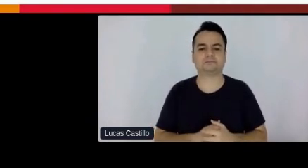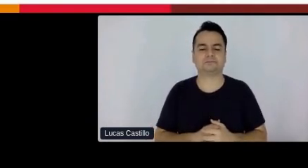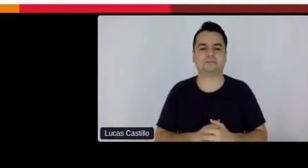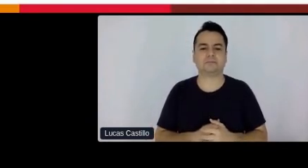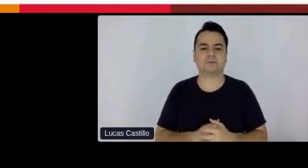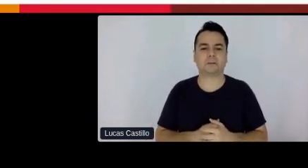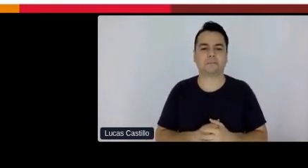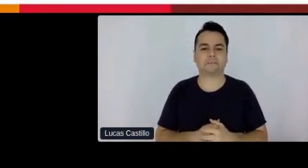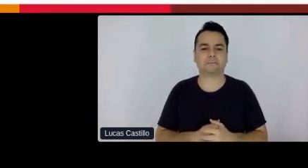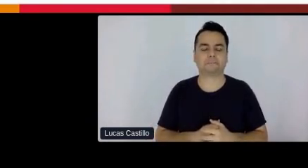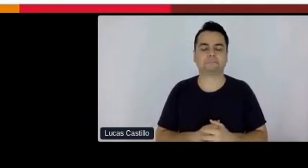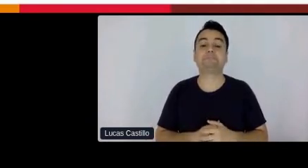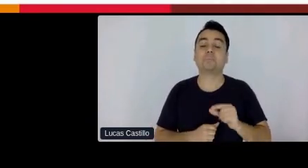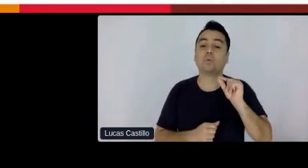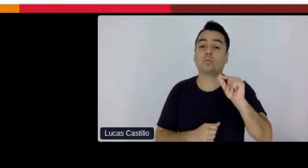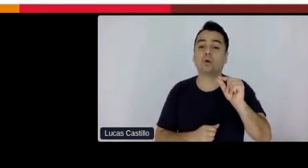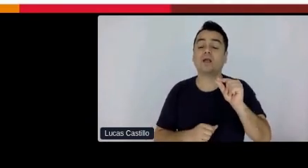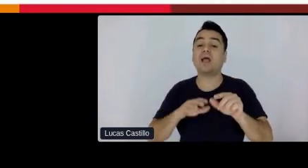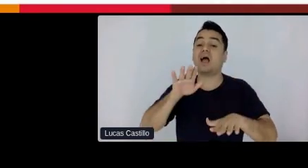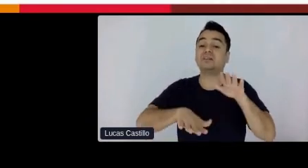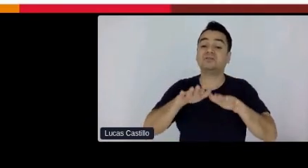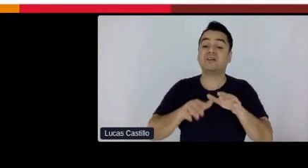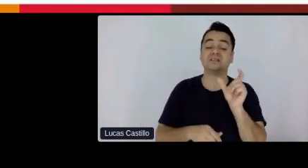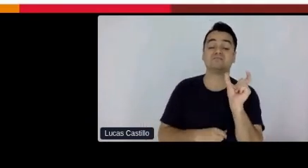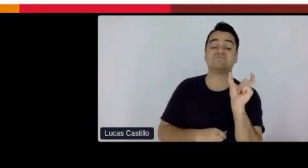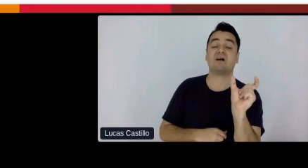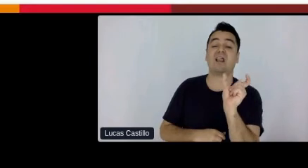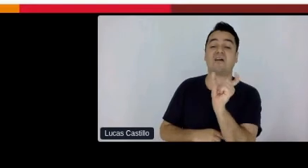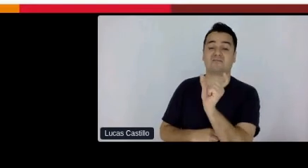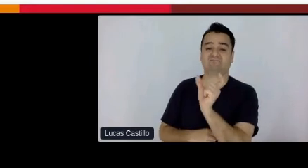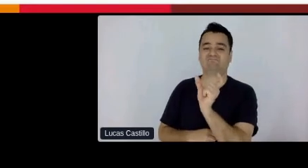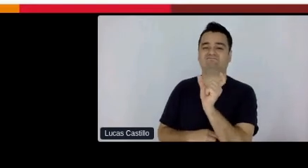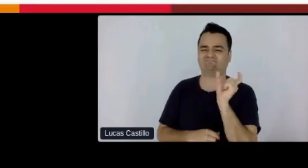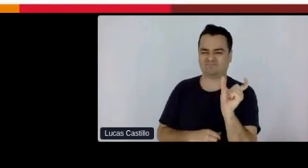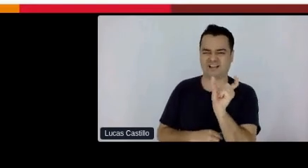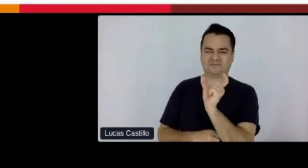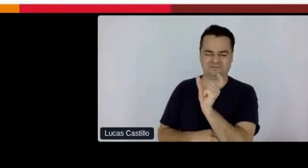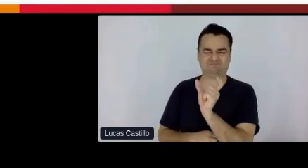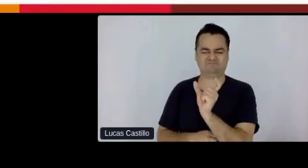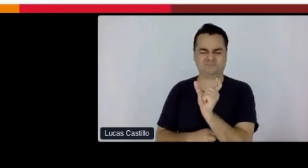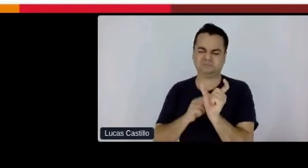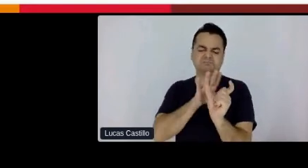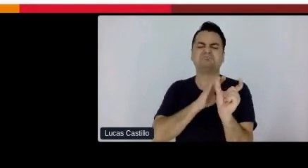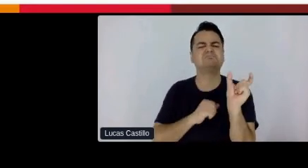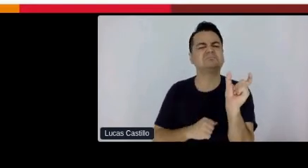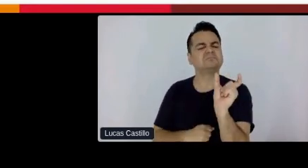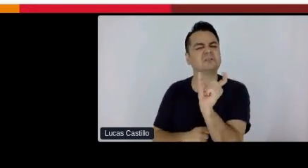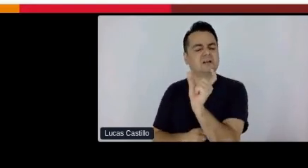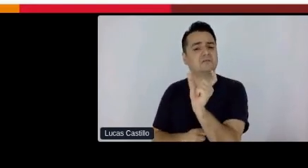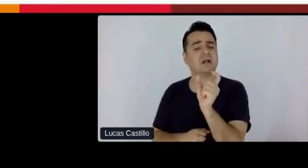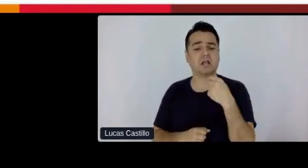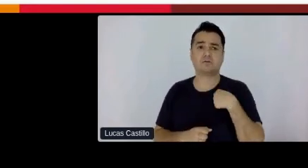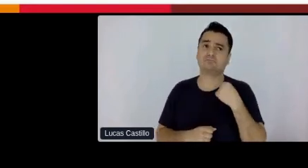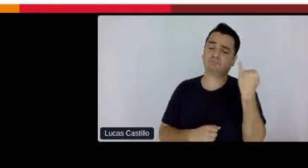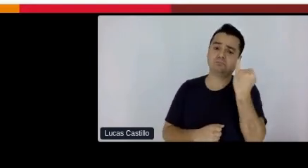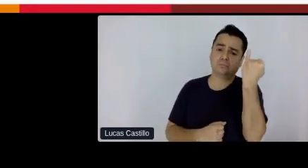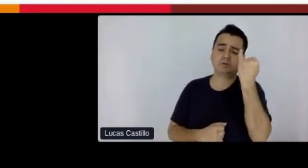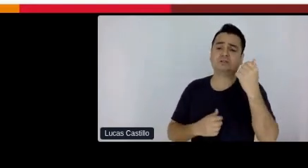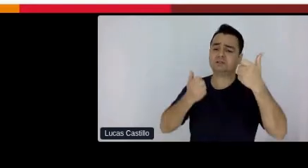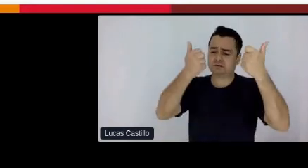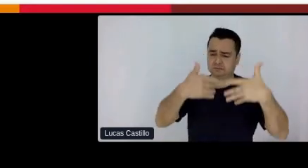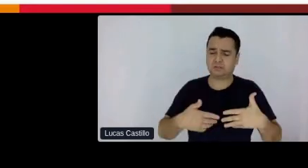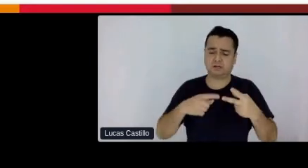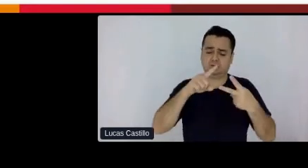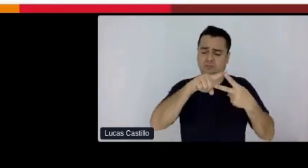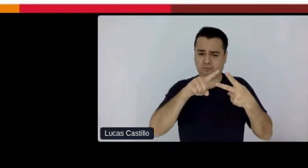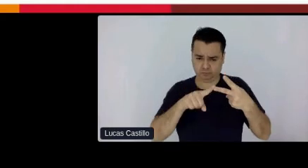organização, que seria vocabulários excludentes. E essa questão de vocabulários excludentes eu achei muito importante trazer aqui